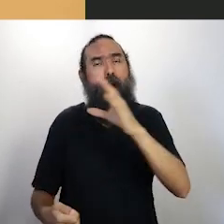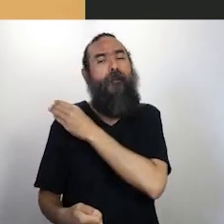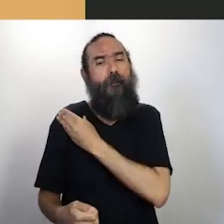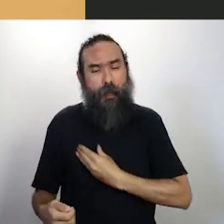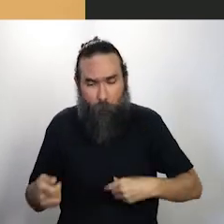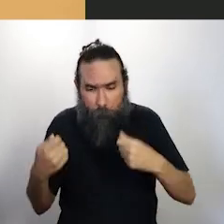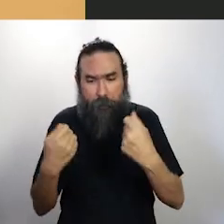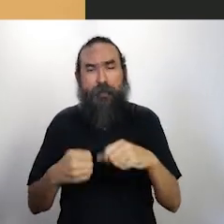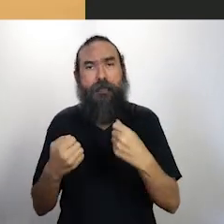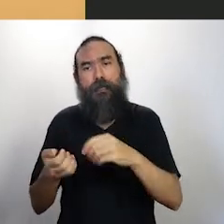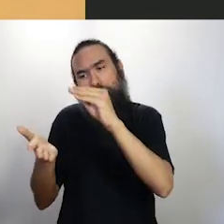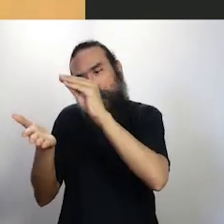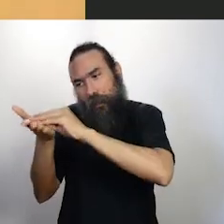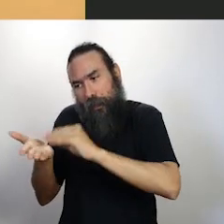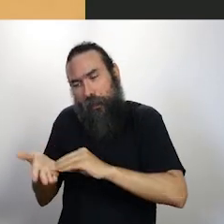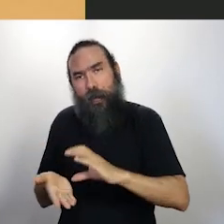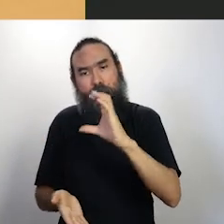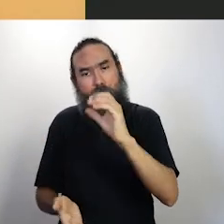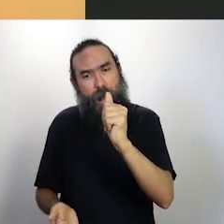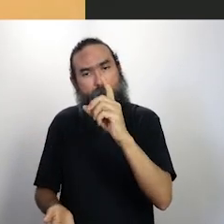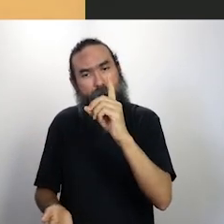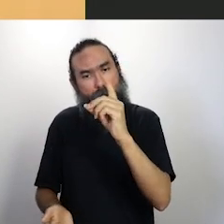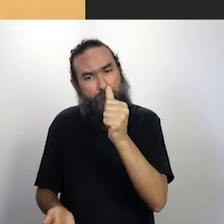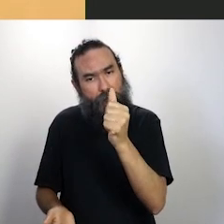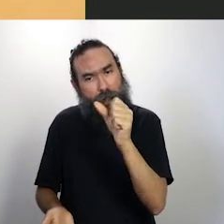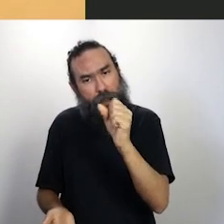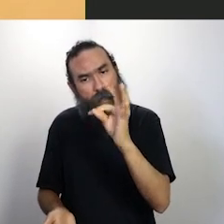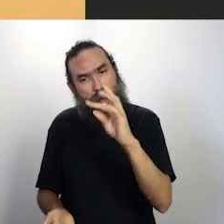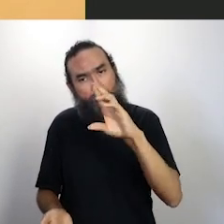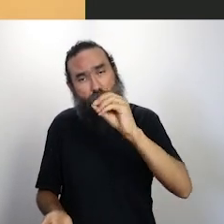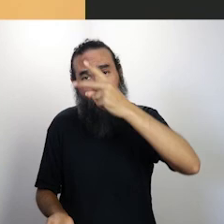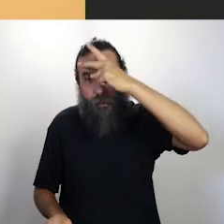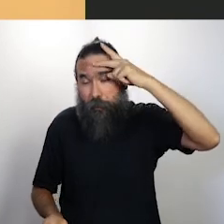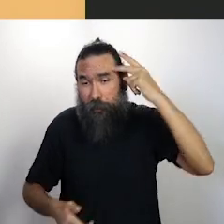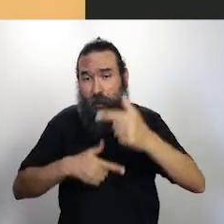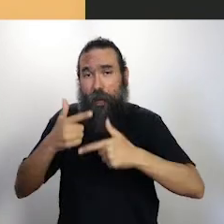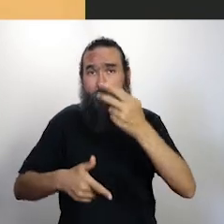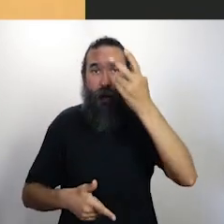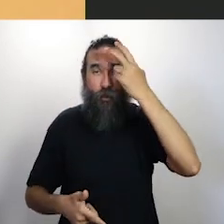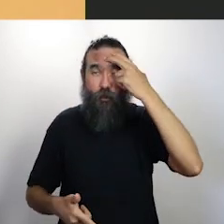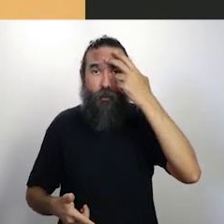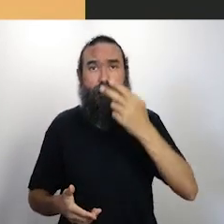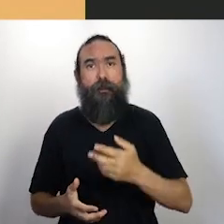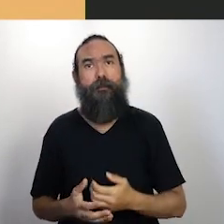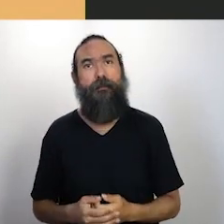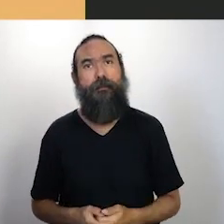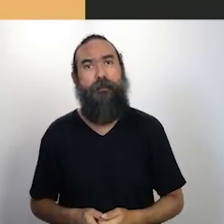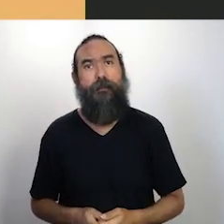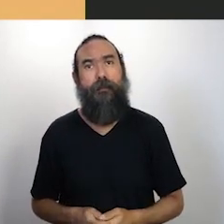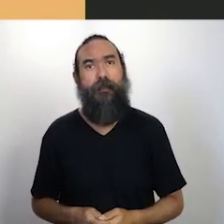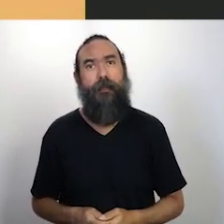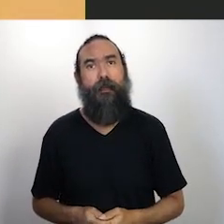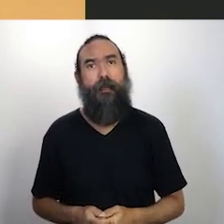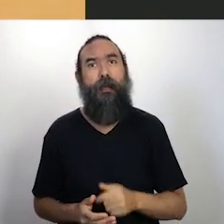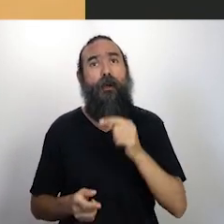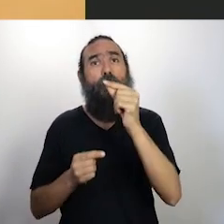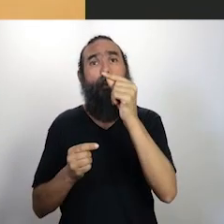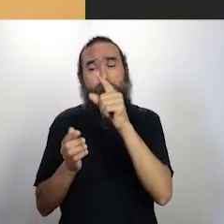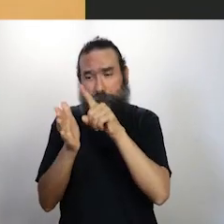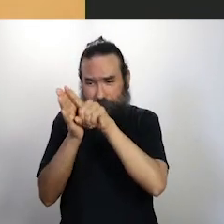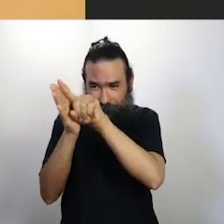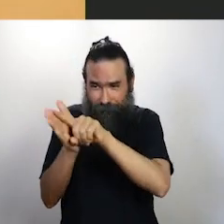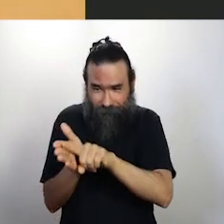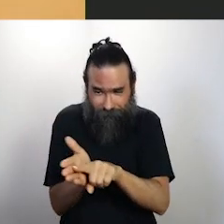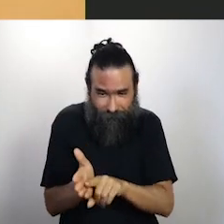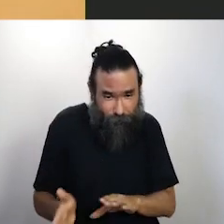o outro que é uma coisa mais de fôlego esse levantamento da